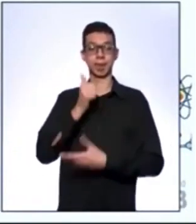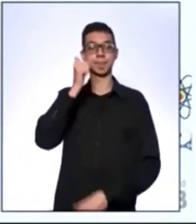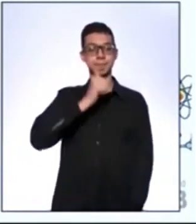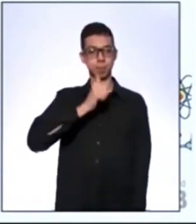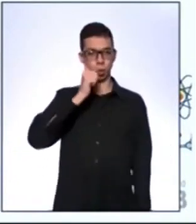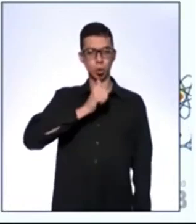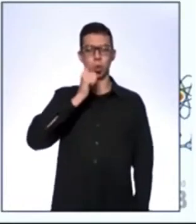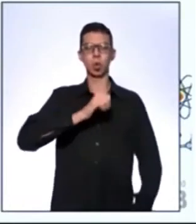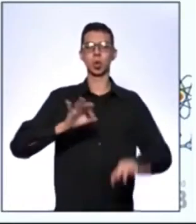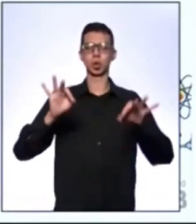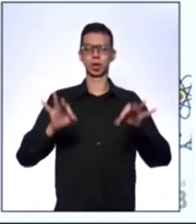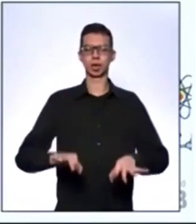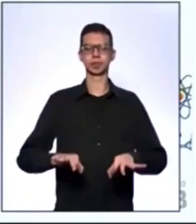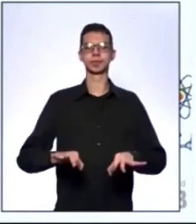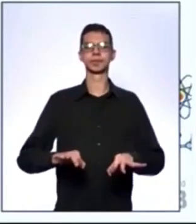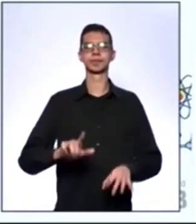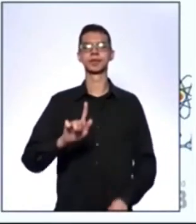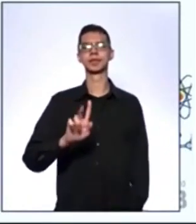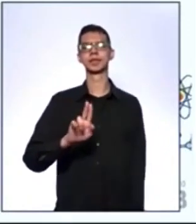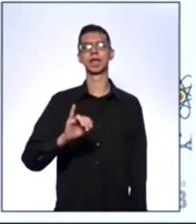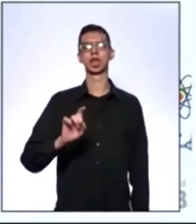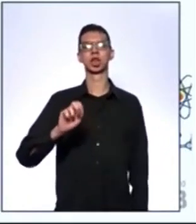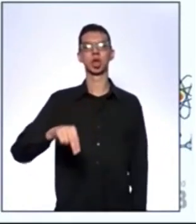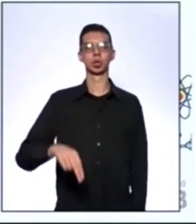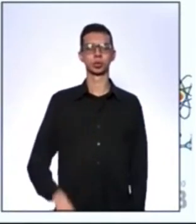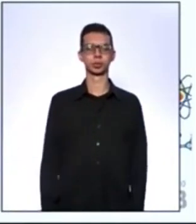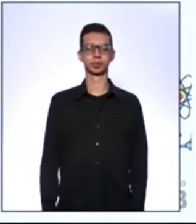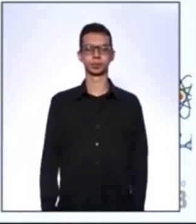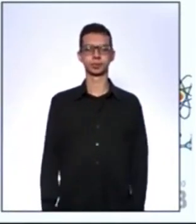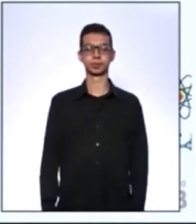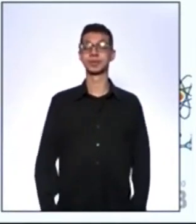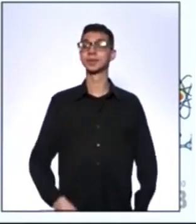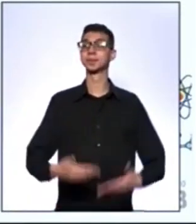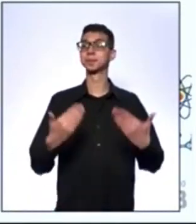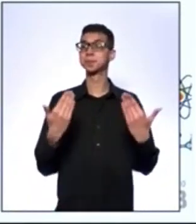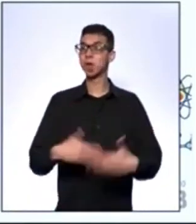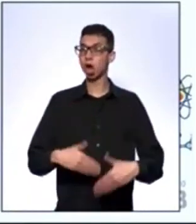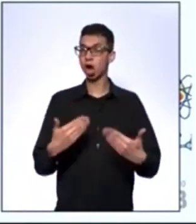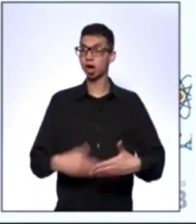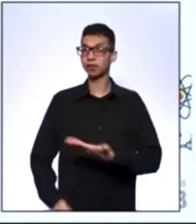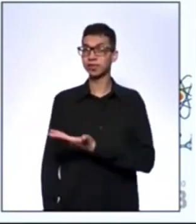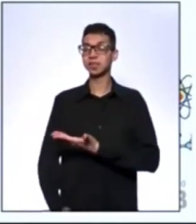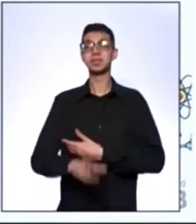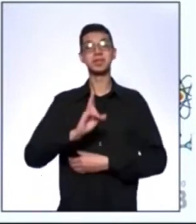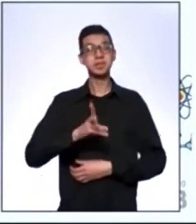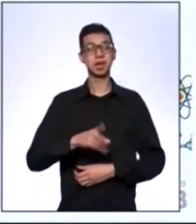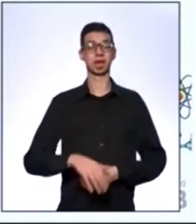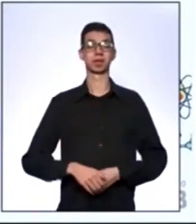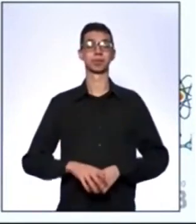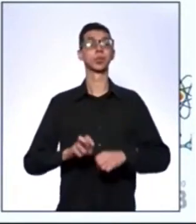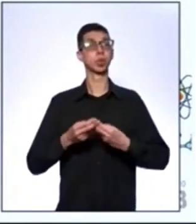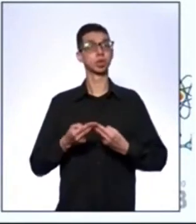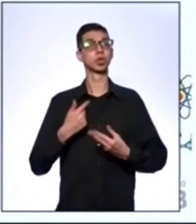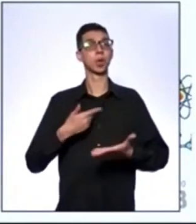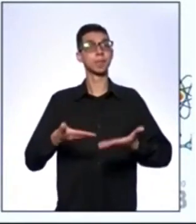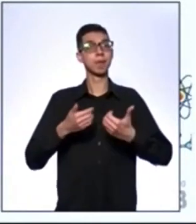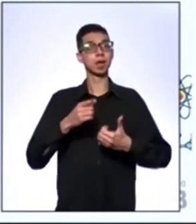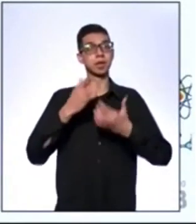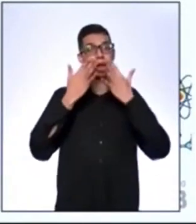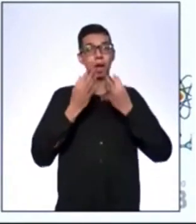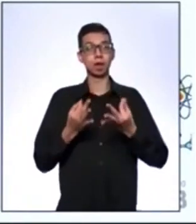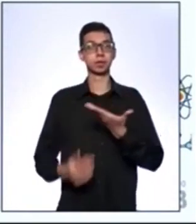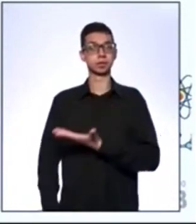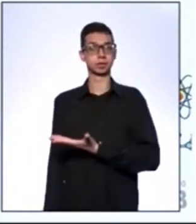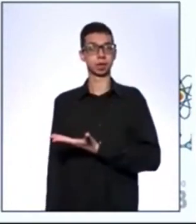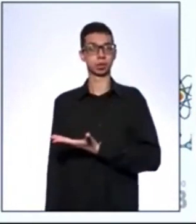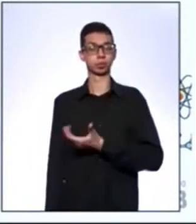é ela. Tem aparecido demais em prova, por isso que eu insisti aqui com você nessa questão e nesse tema, viu, gente? Tá?